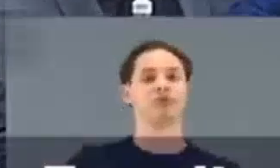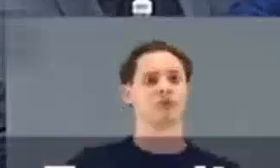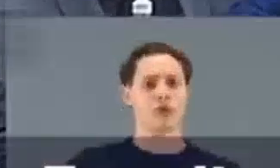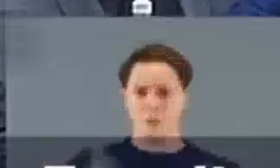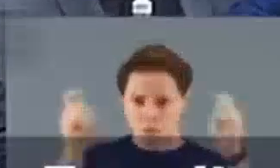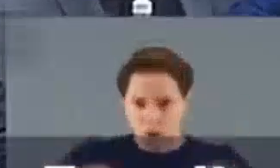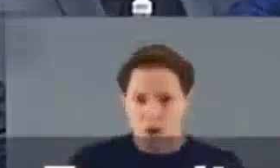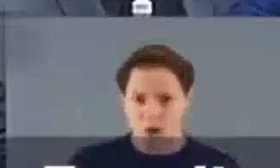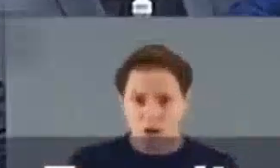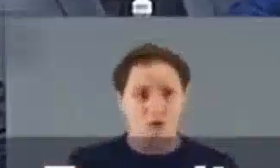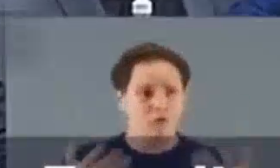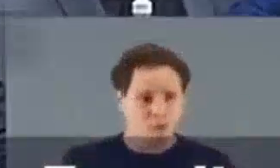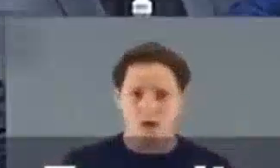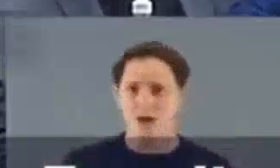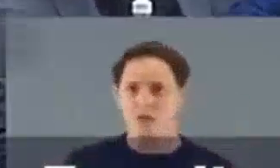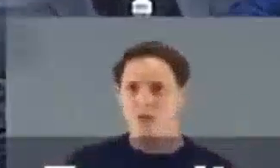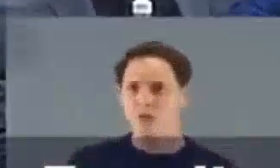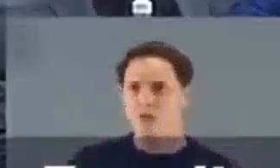Podemos?